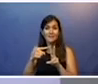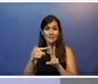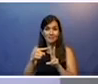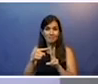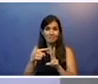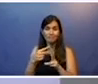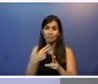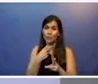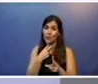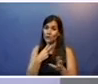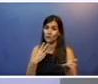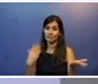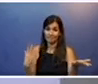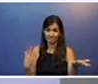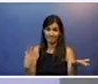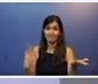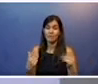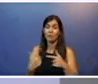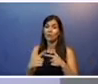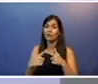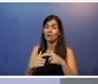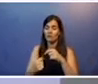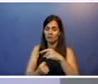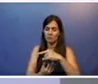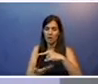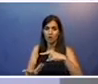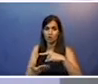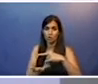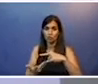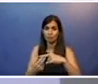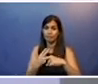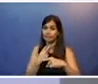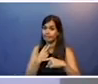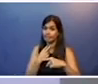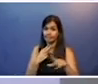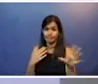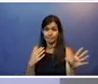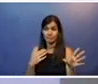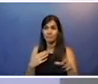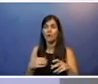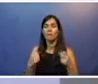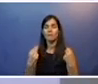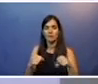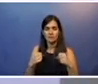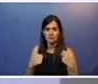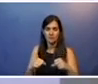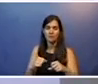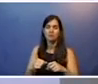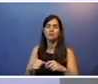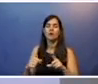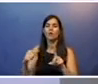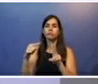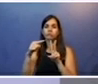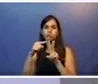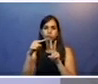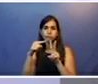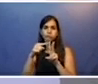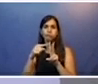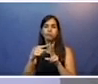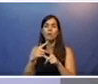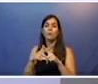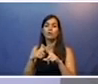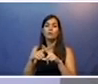no denominador da fração, aqui embaixo. Então, vou racionalizar, multiplicando em cima e